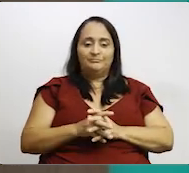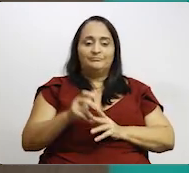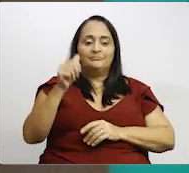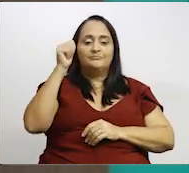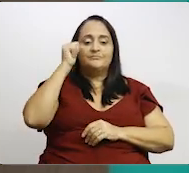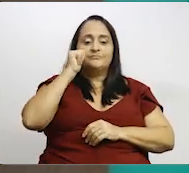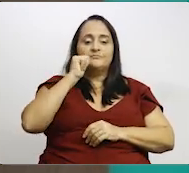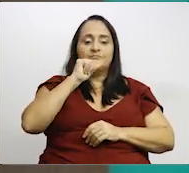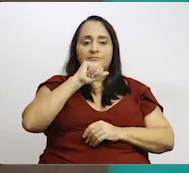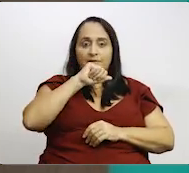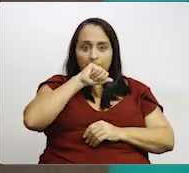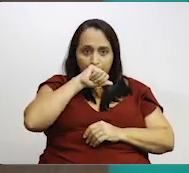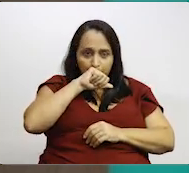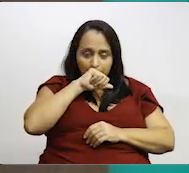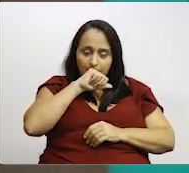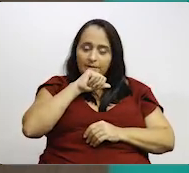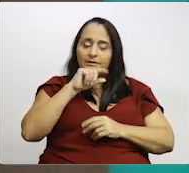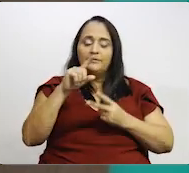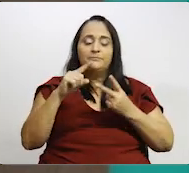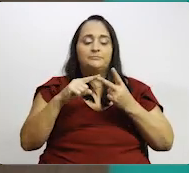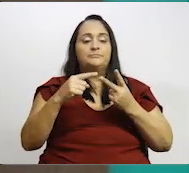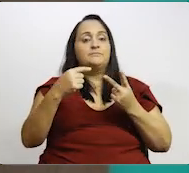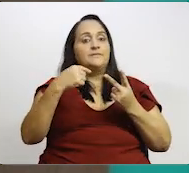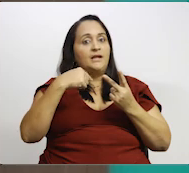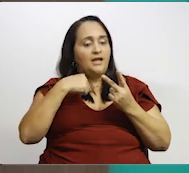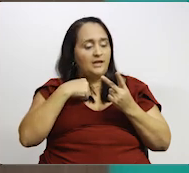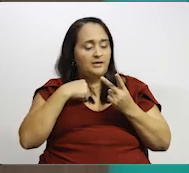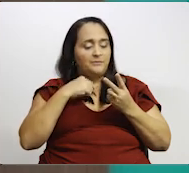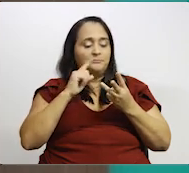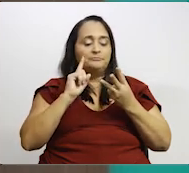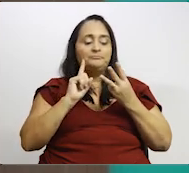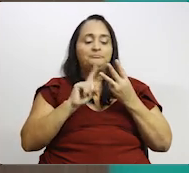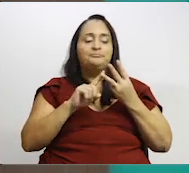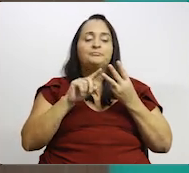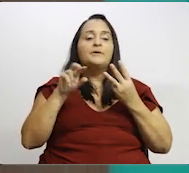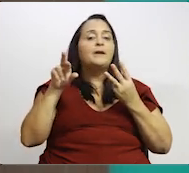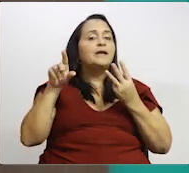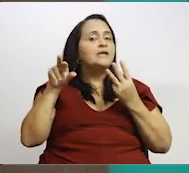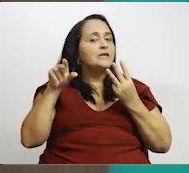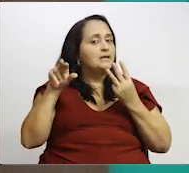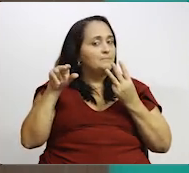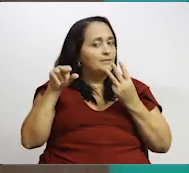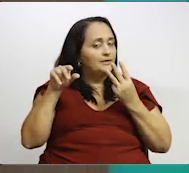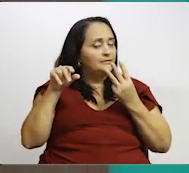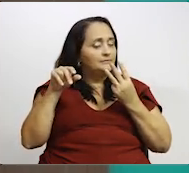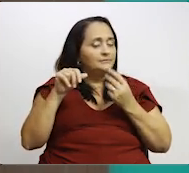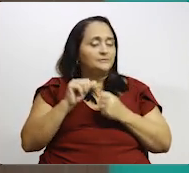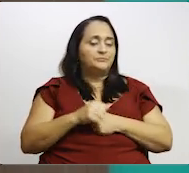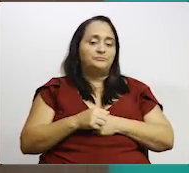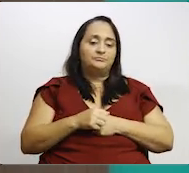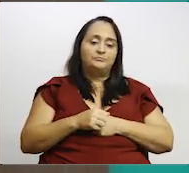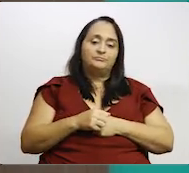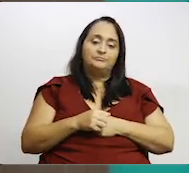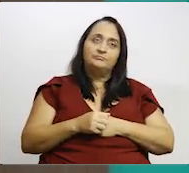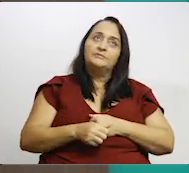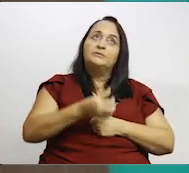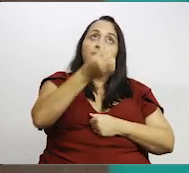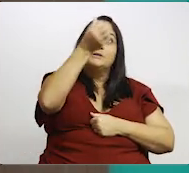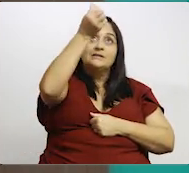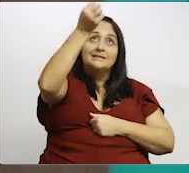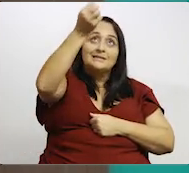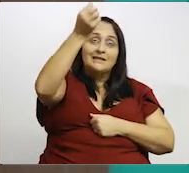mãinha, aqui sou eu e aqui é a minha irmã. São